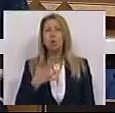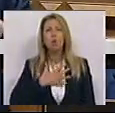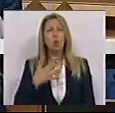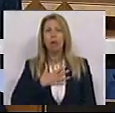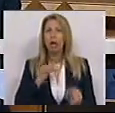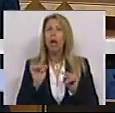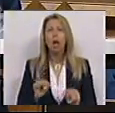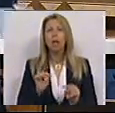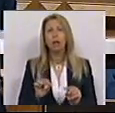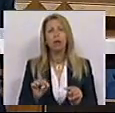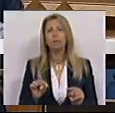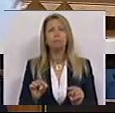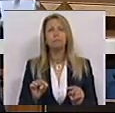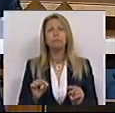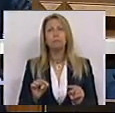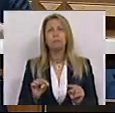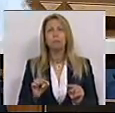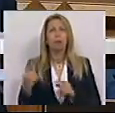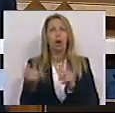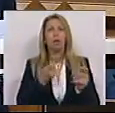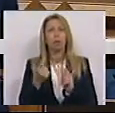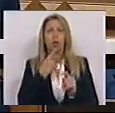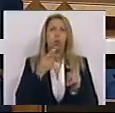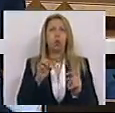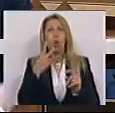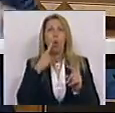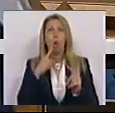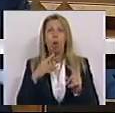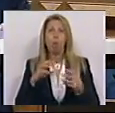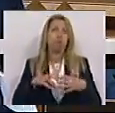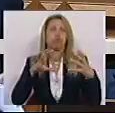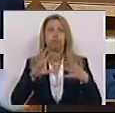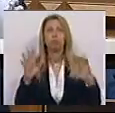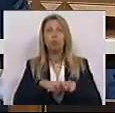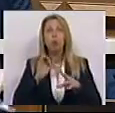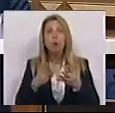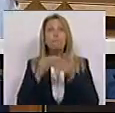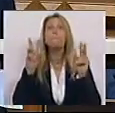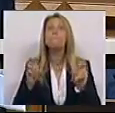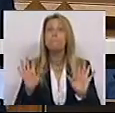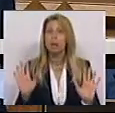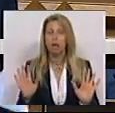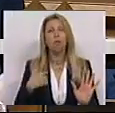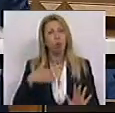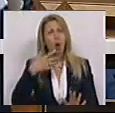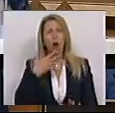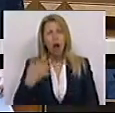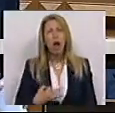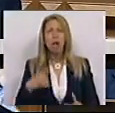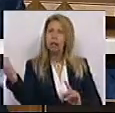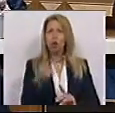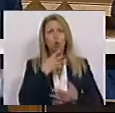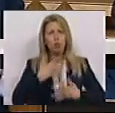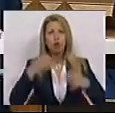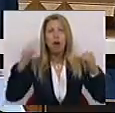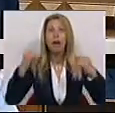aqui num grande debate ou polémica sobre esta matéria, que eu acredito que, aliás, até é consensual. Eu sei